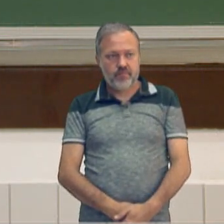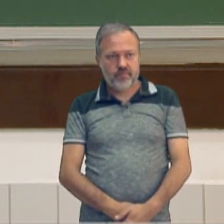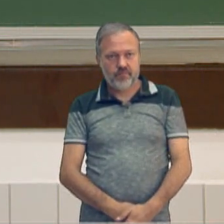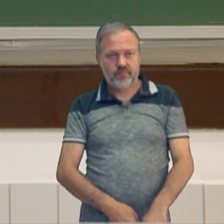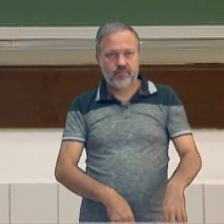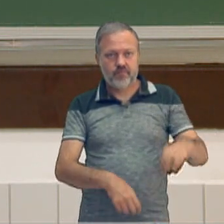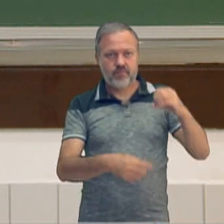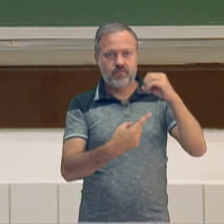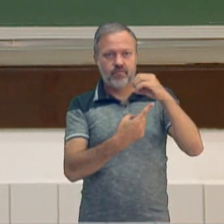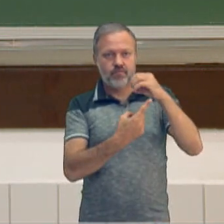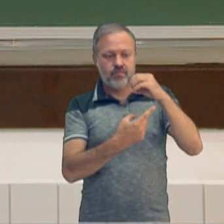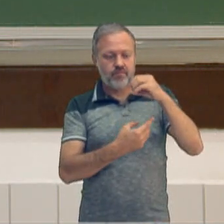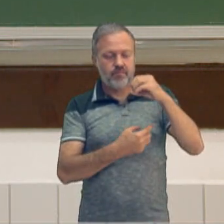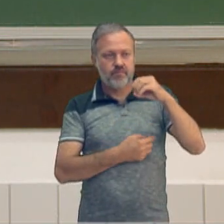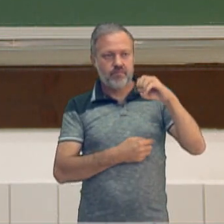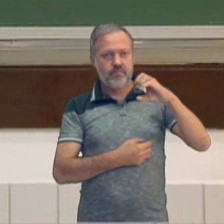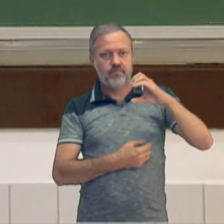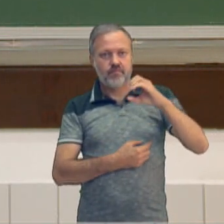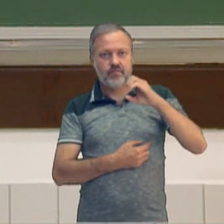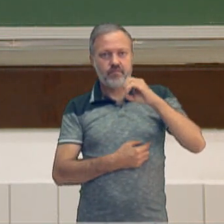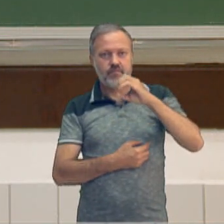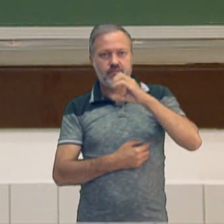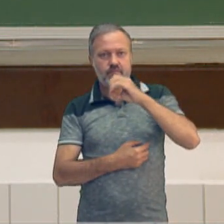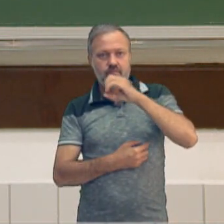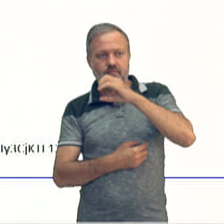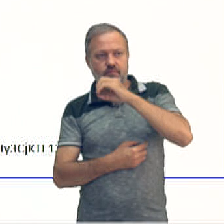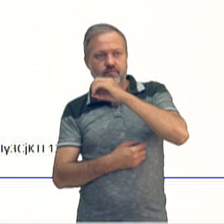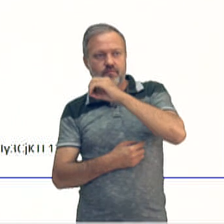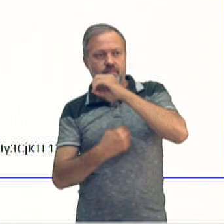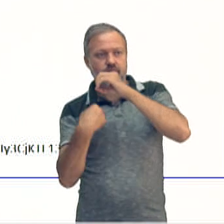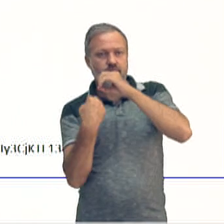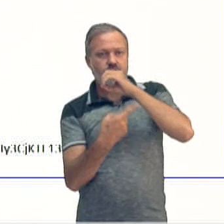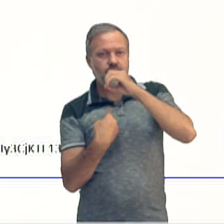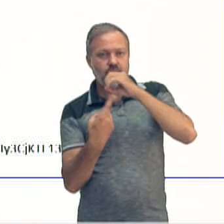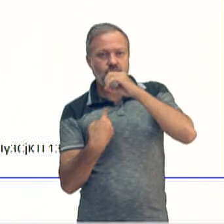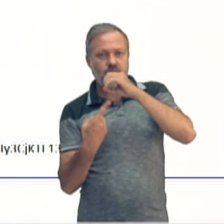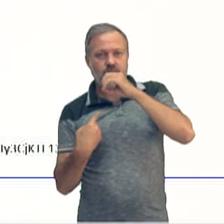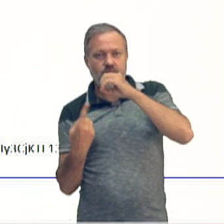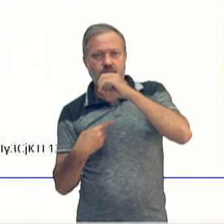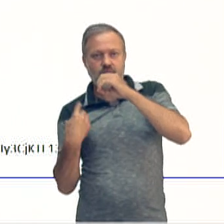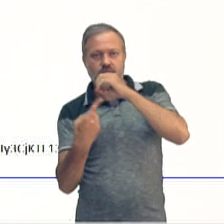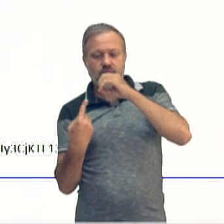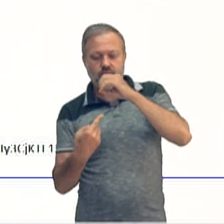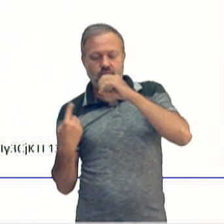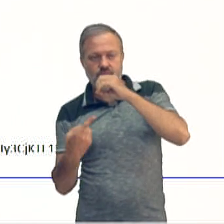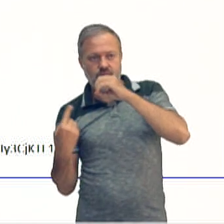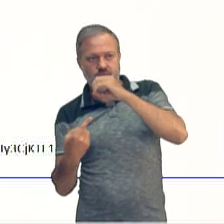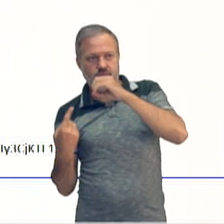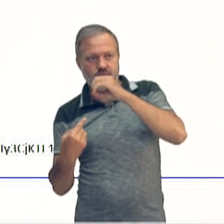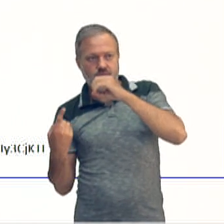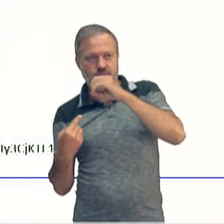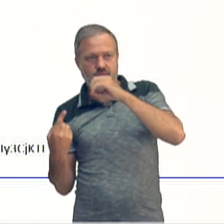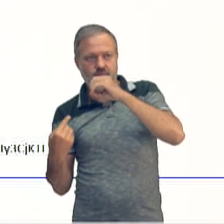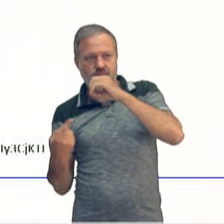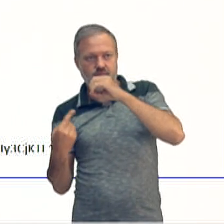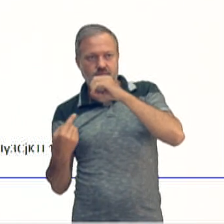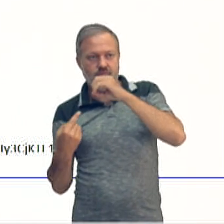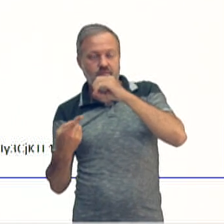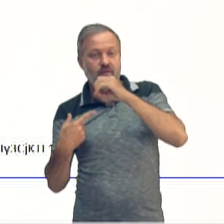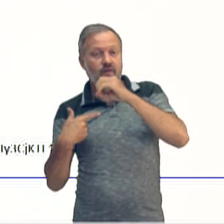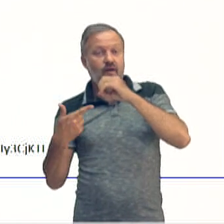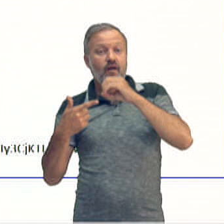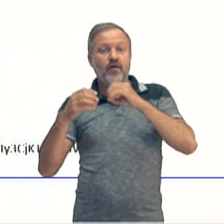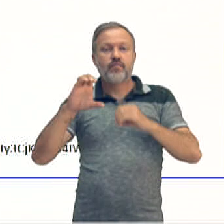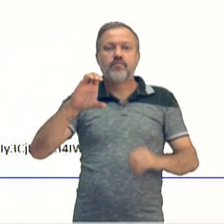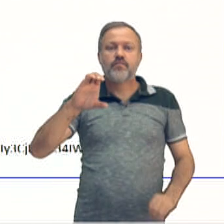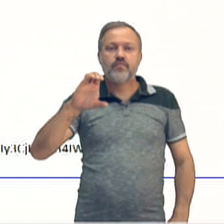o principal exemplo que eu tenho aqui é o colesterol. O colesterol, então, é um lipídio esteroide. Ele tem